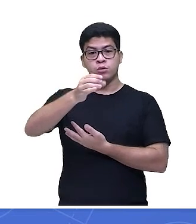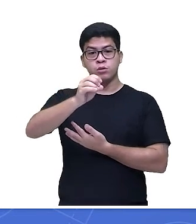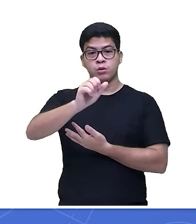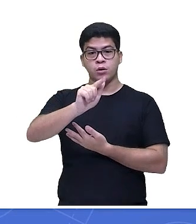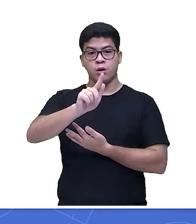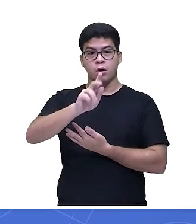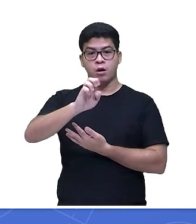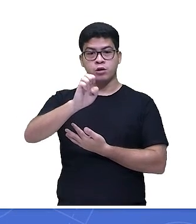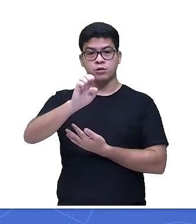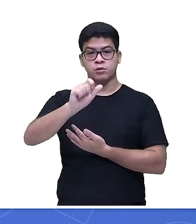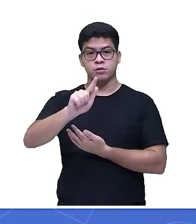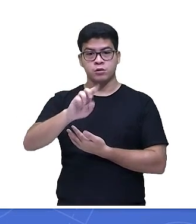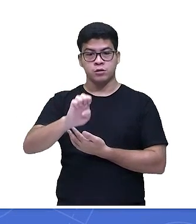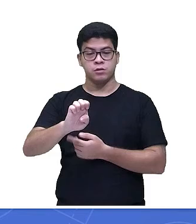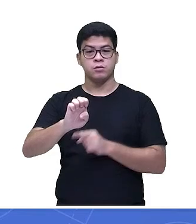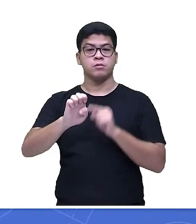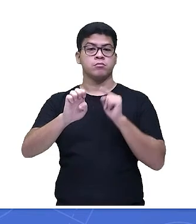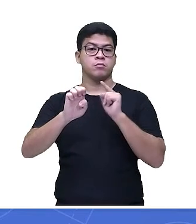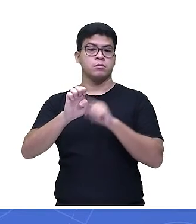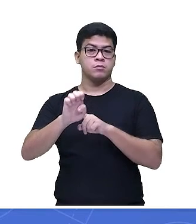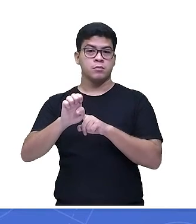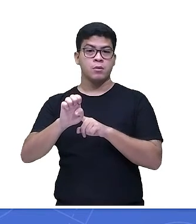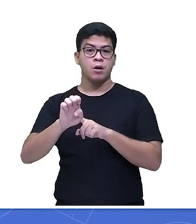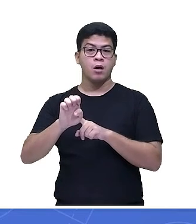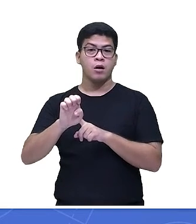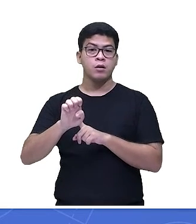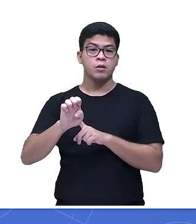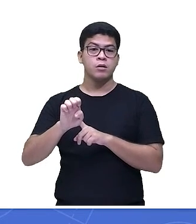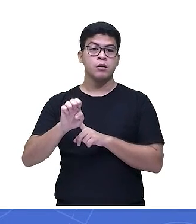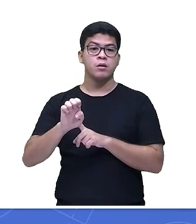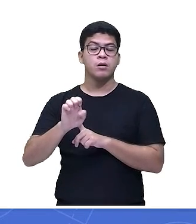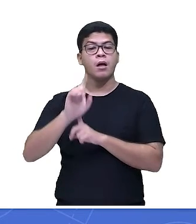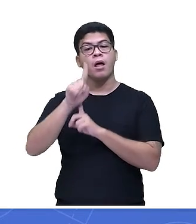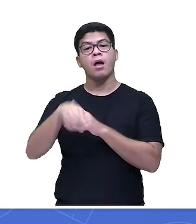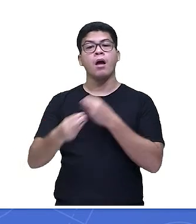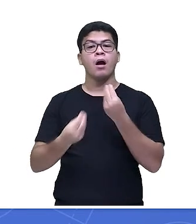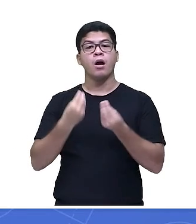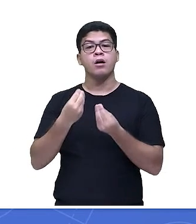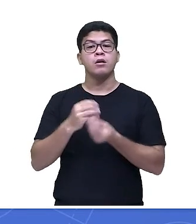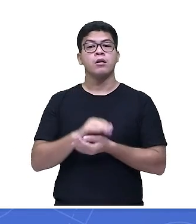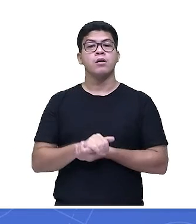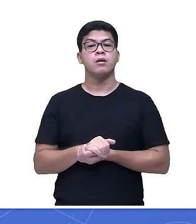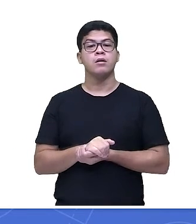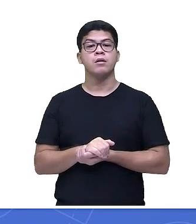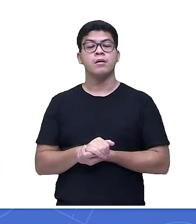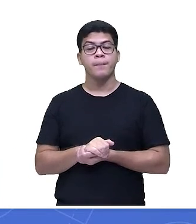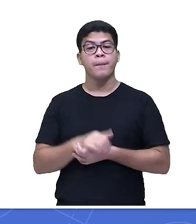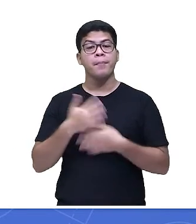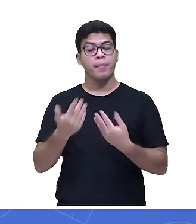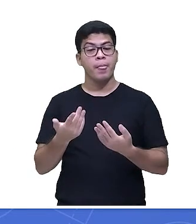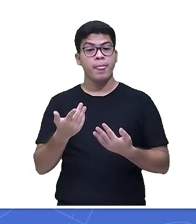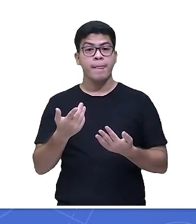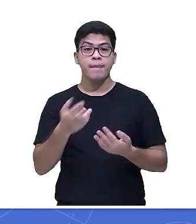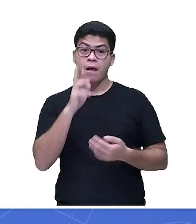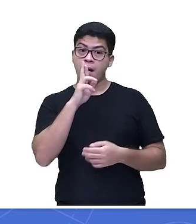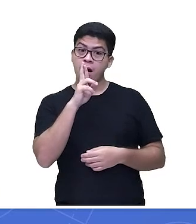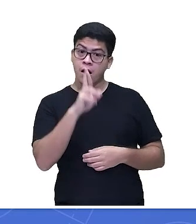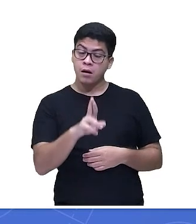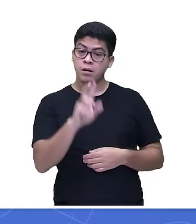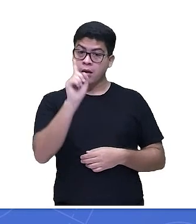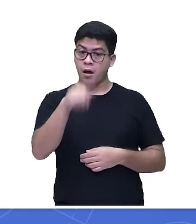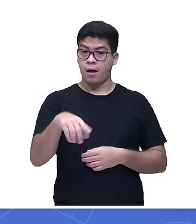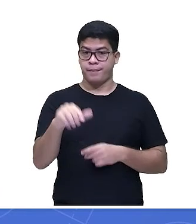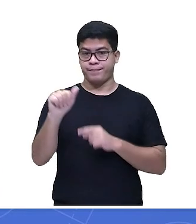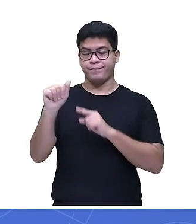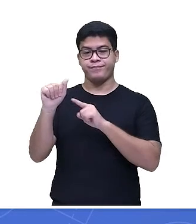É o José, né? É o José. E o José está dizendo que a questão 1 é a